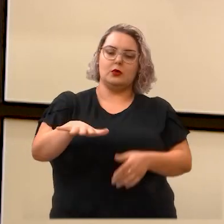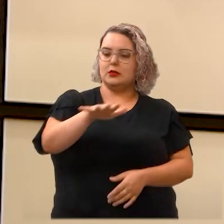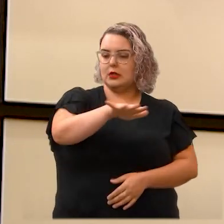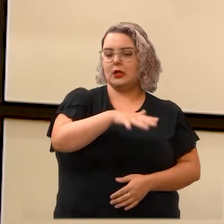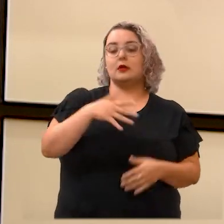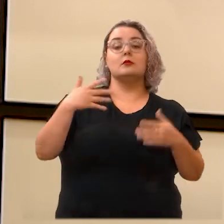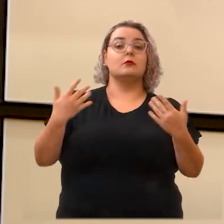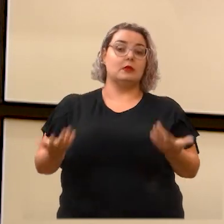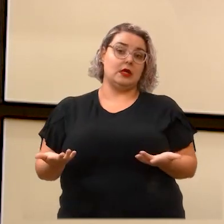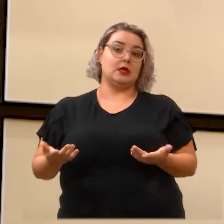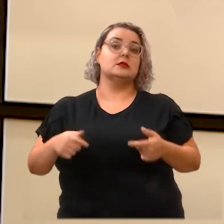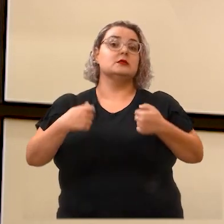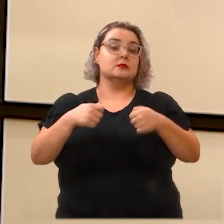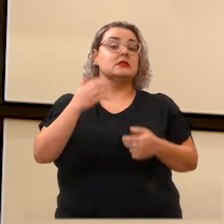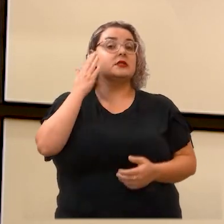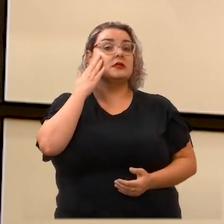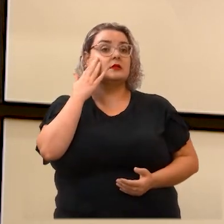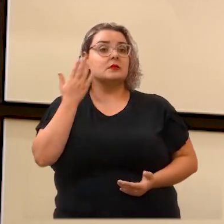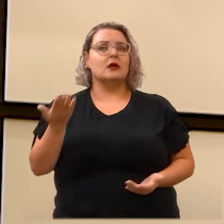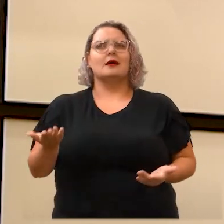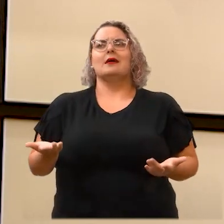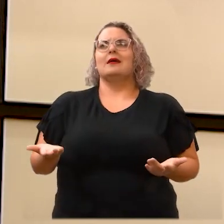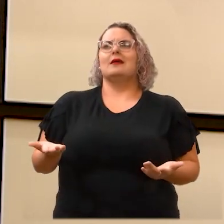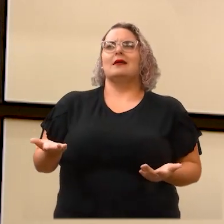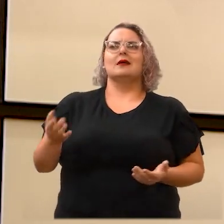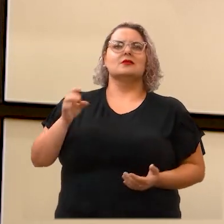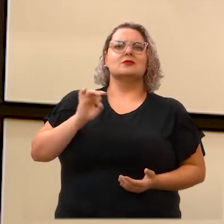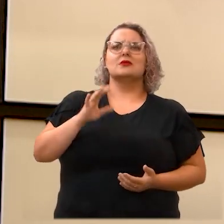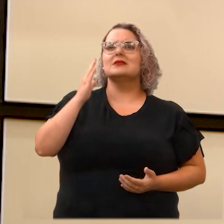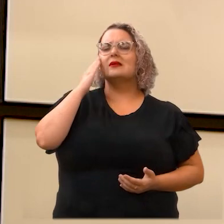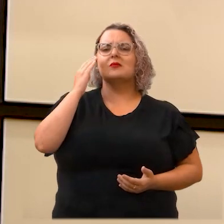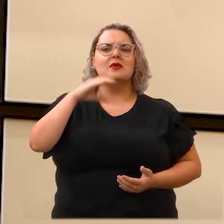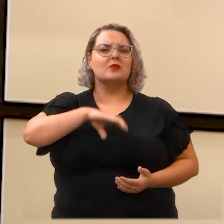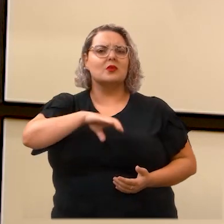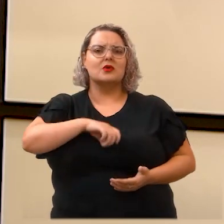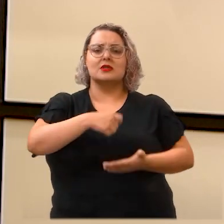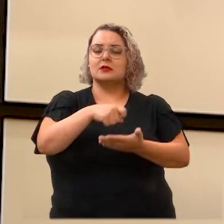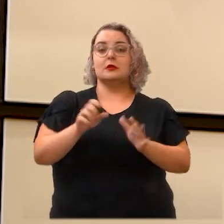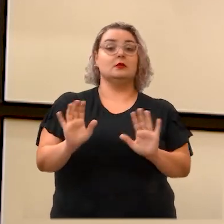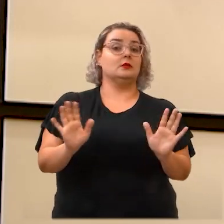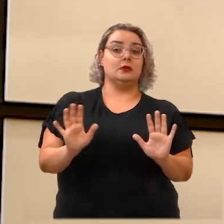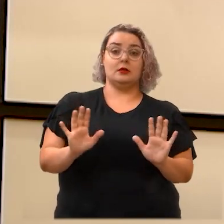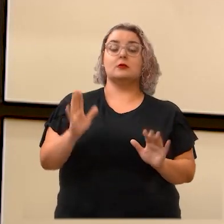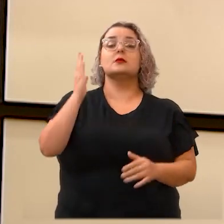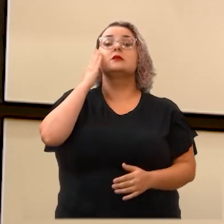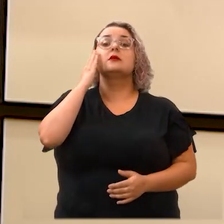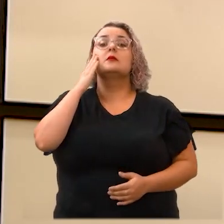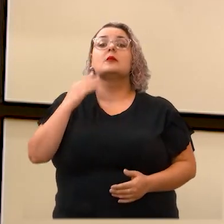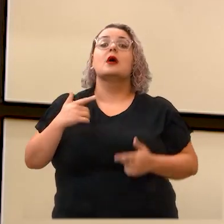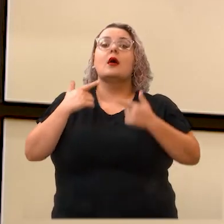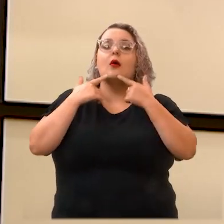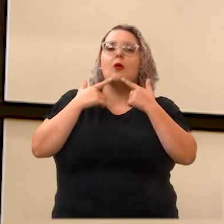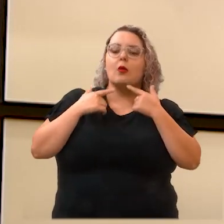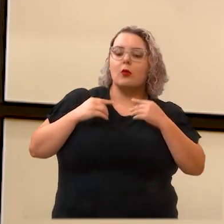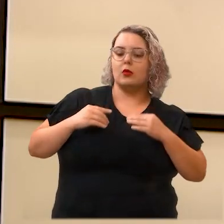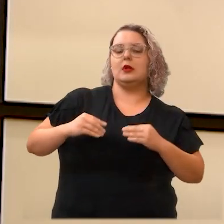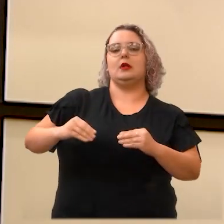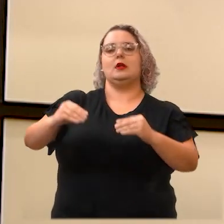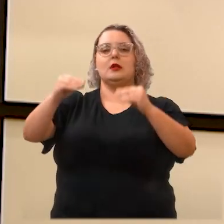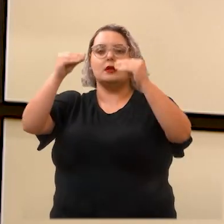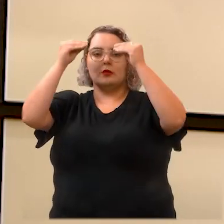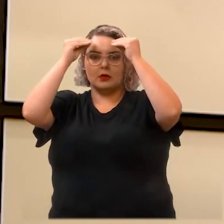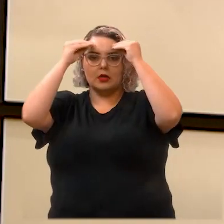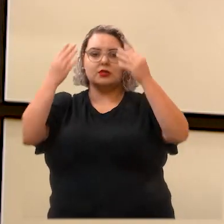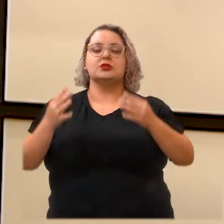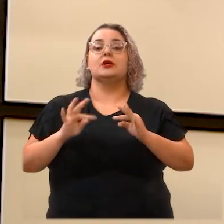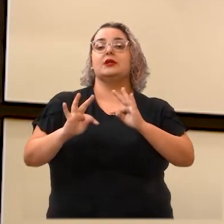mas assim você tem que saber mas a basta saber português saber escrever não você tem que saber o linguajar técnico daquela área